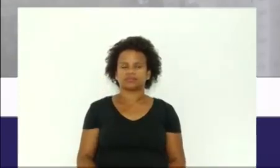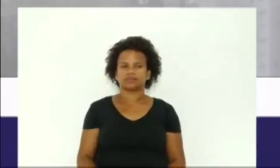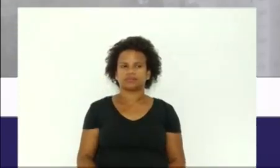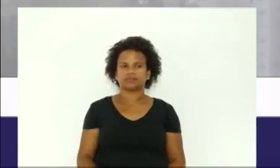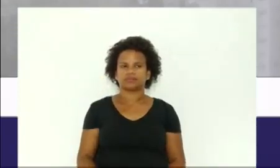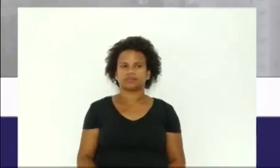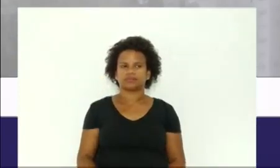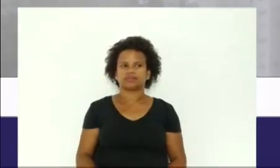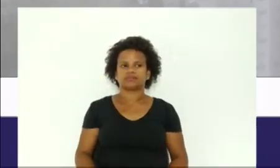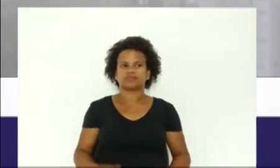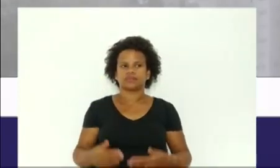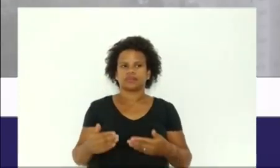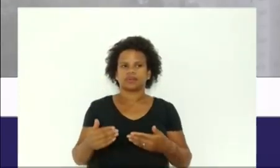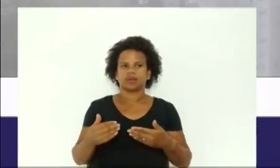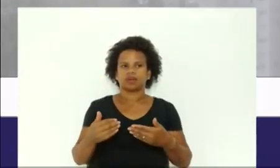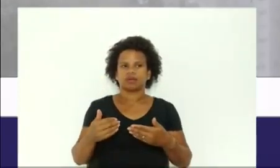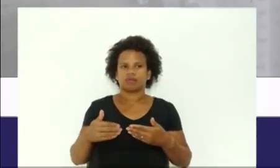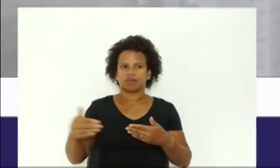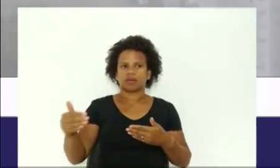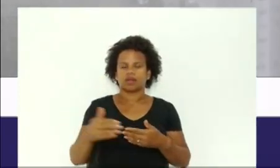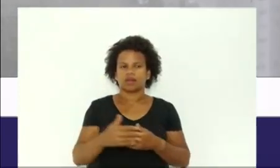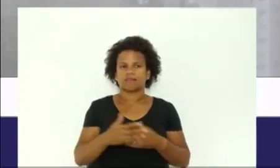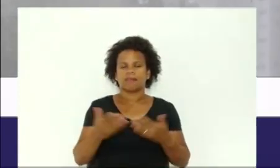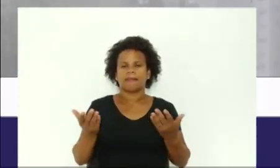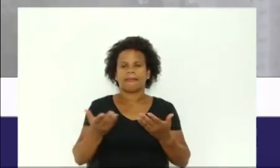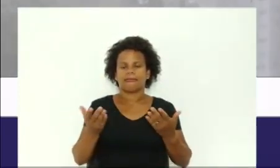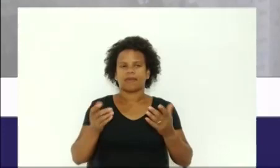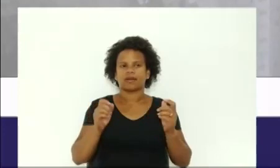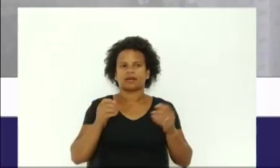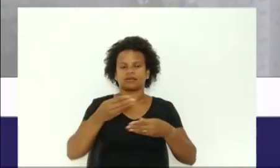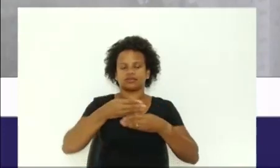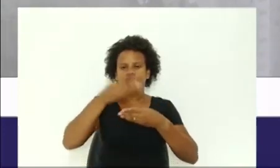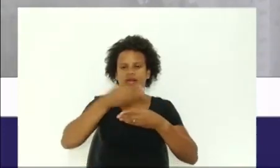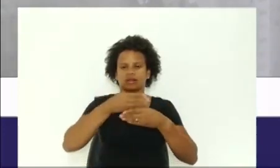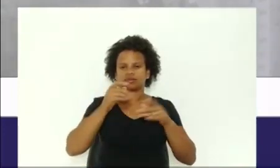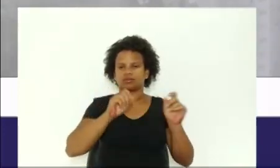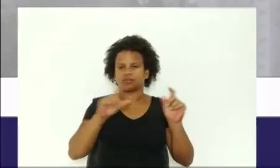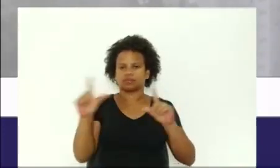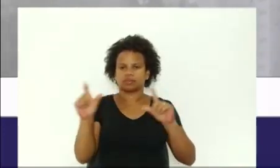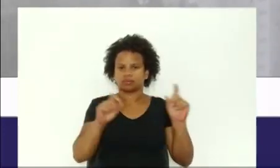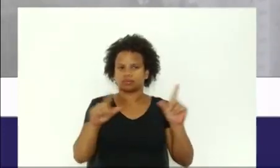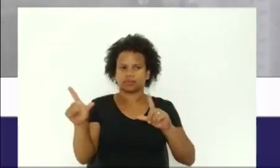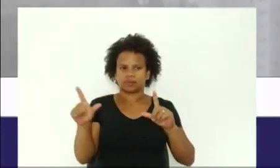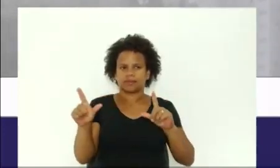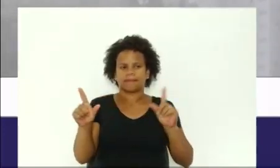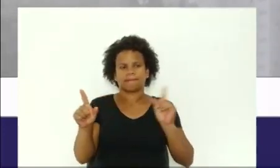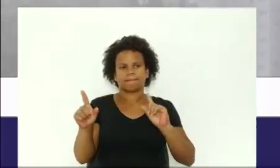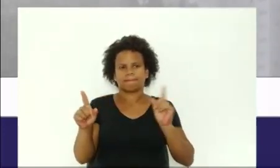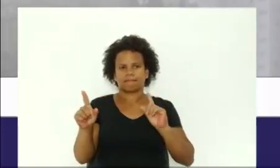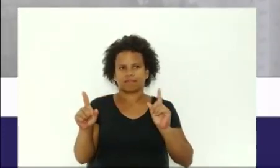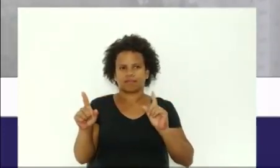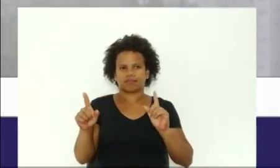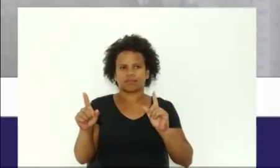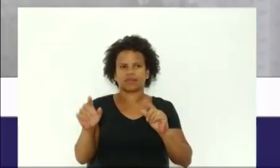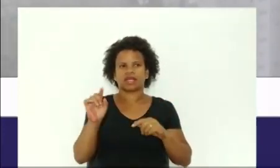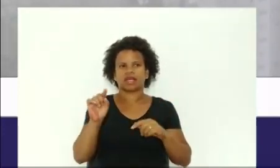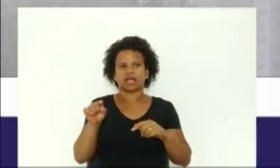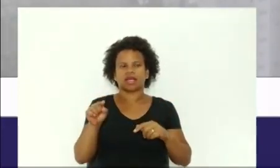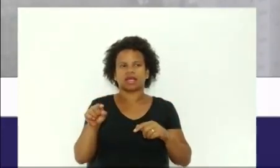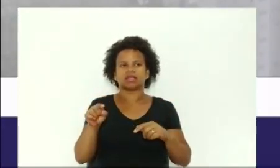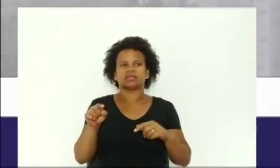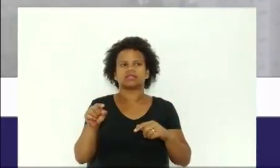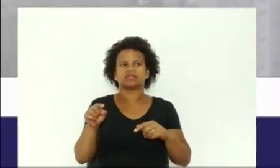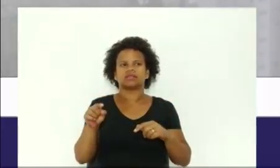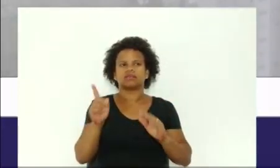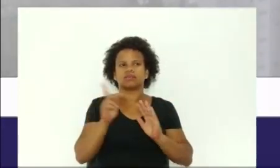lá. Mas agora não temos os slides, não vai dar para fazer sempre. Esse projeto é bem simples, né?